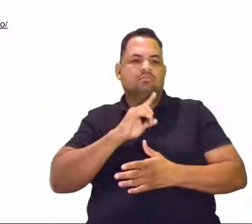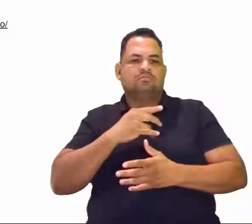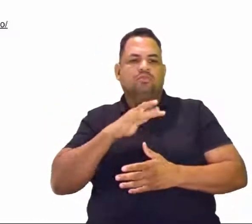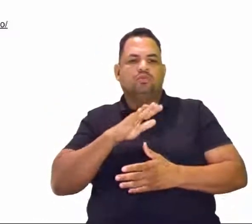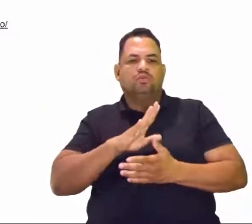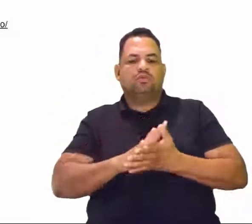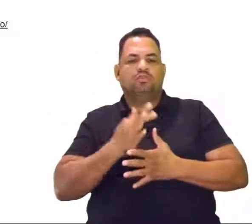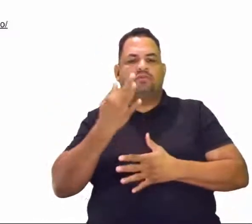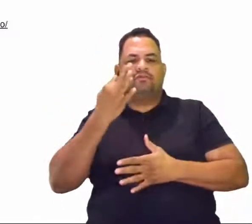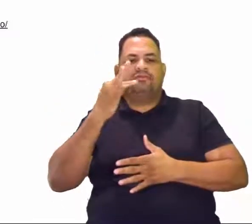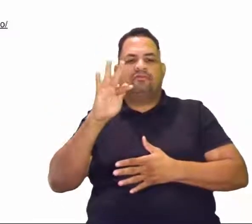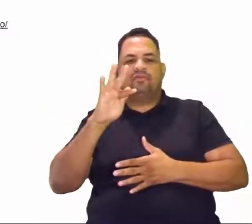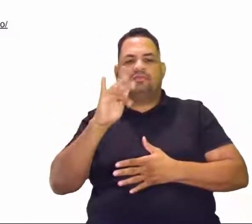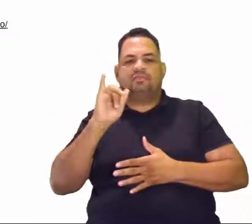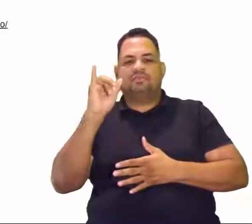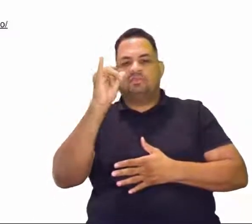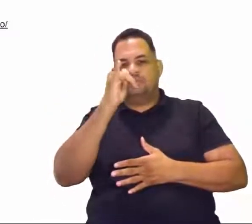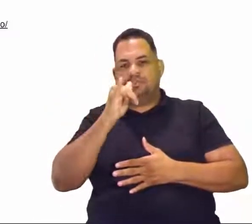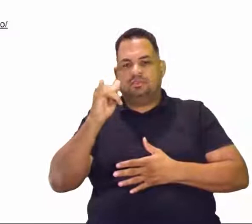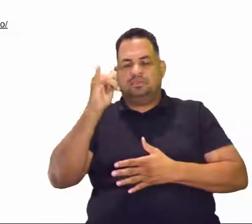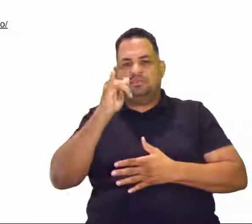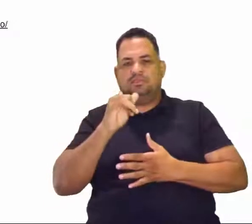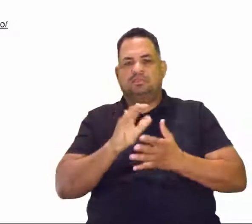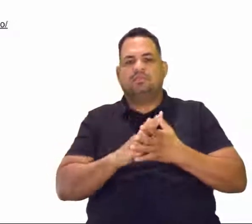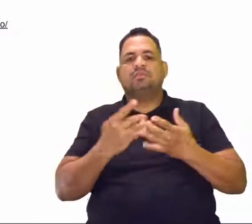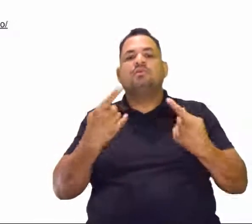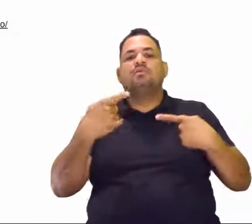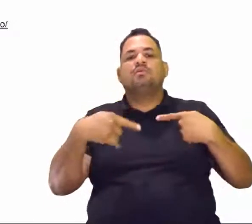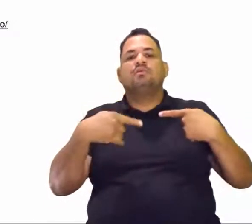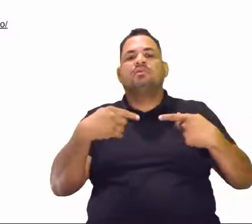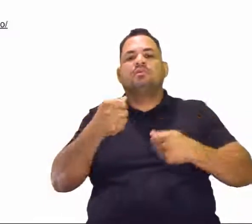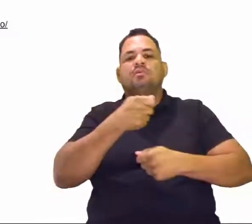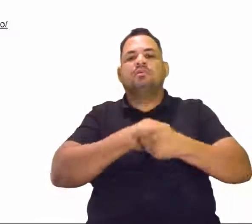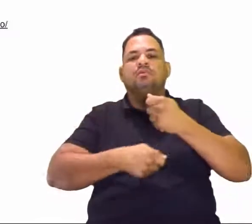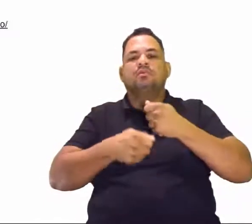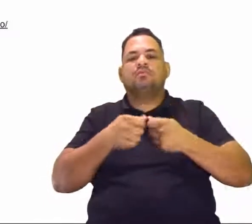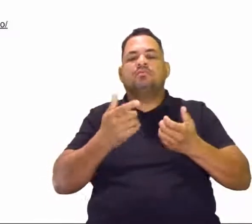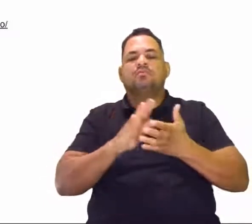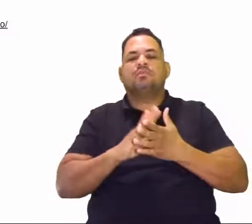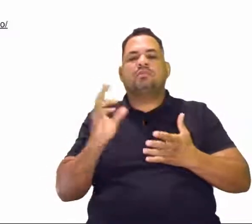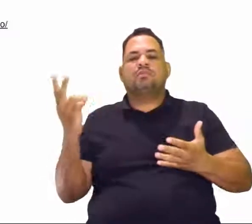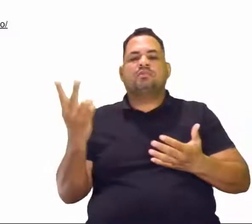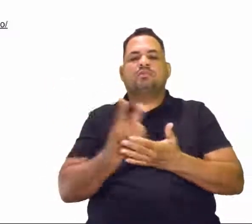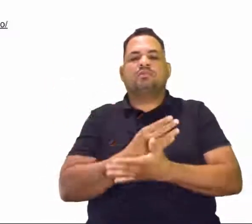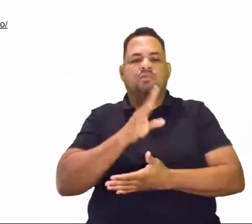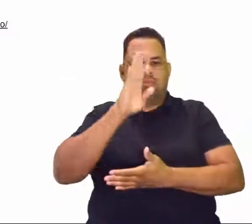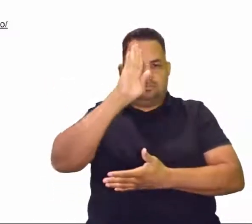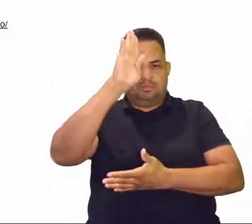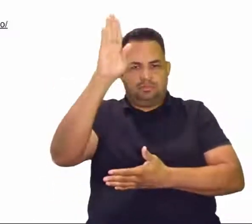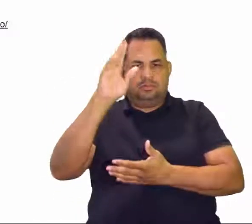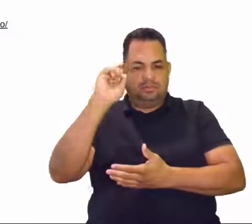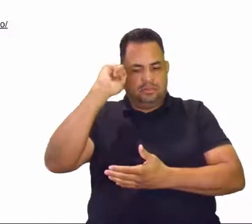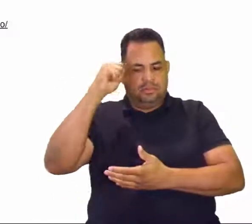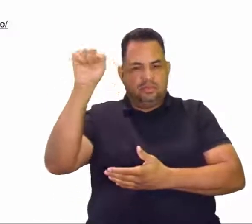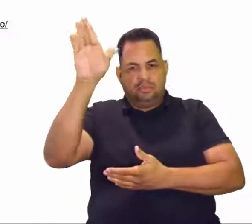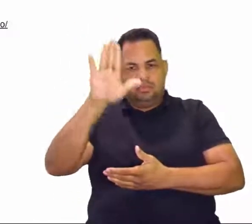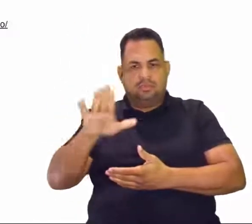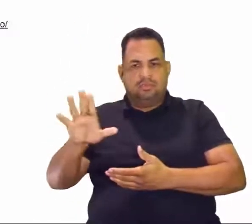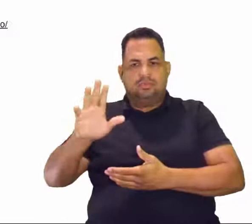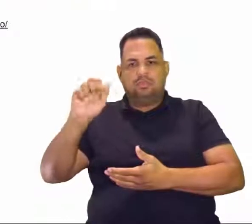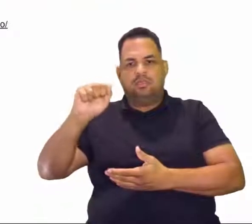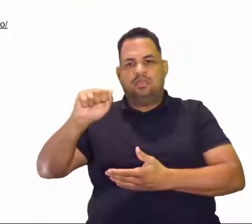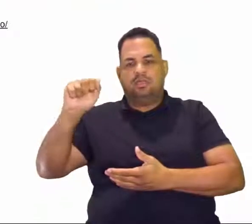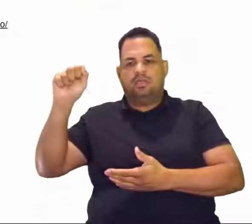e aí eles essa dominação política e econômica ocorreu principalmente sobre a África